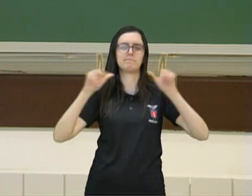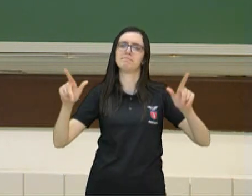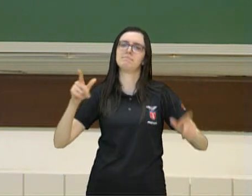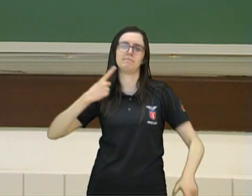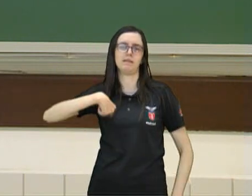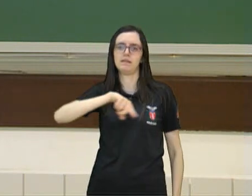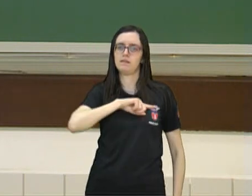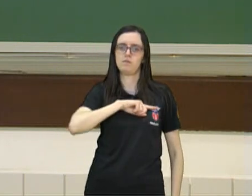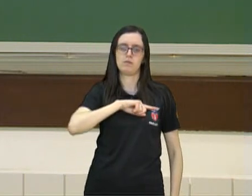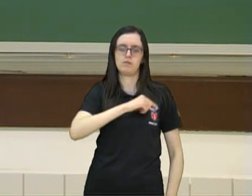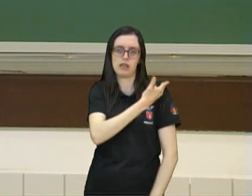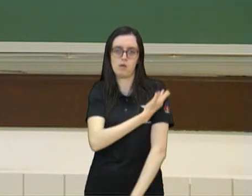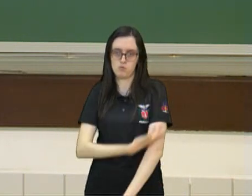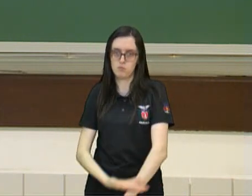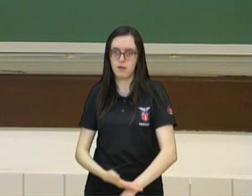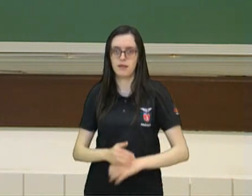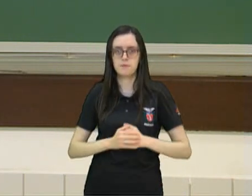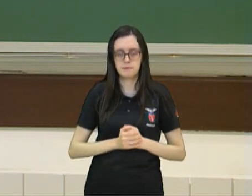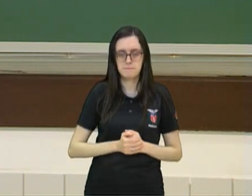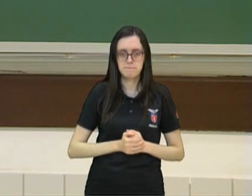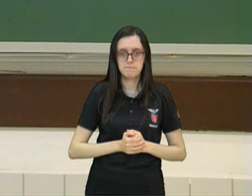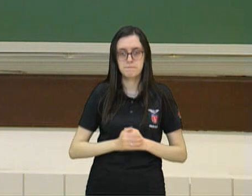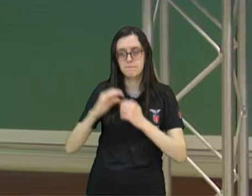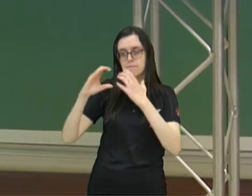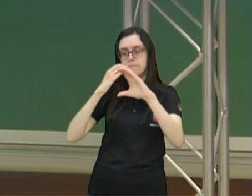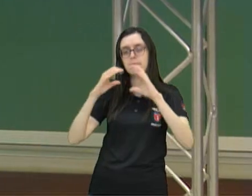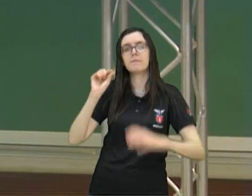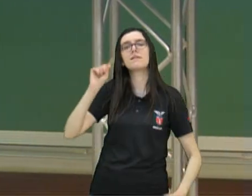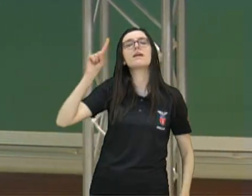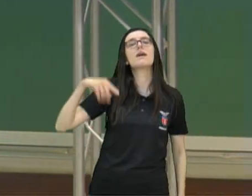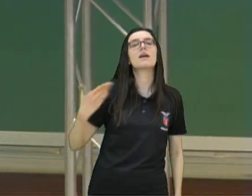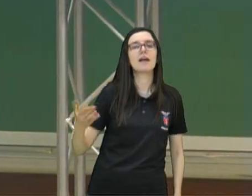estamos acostumados. Quem canta a música é o